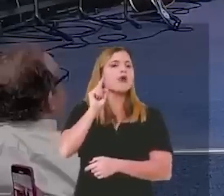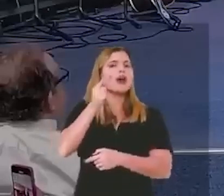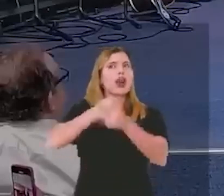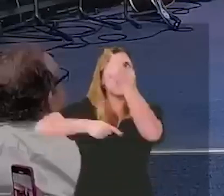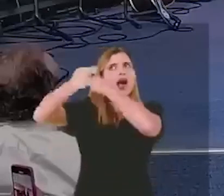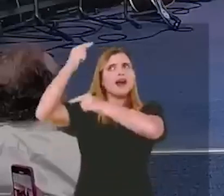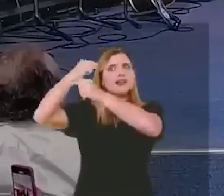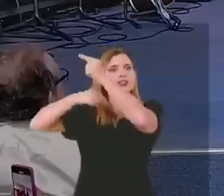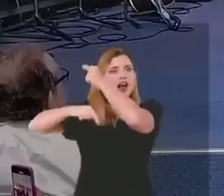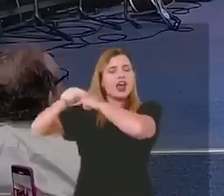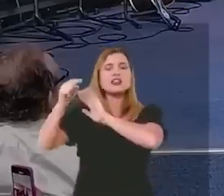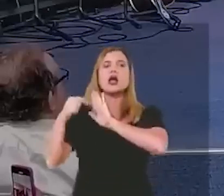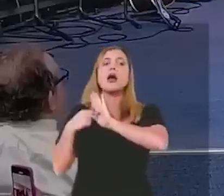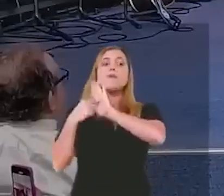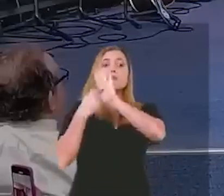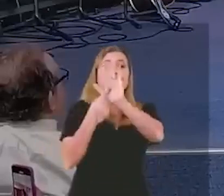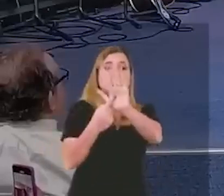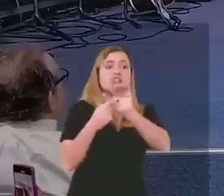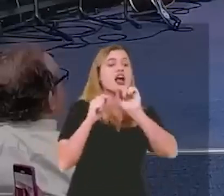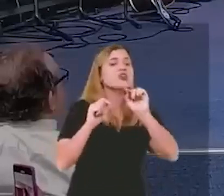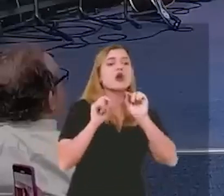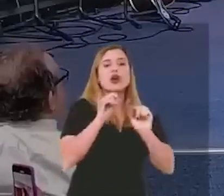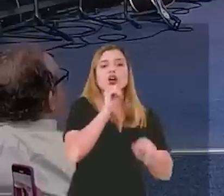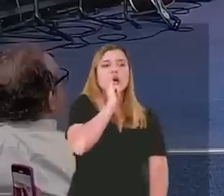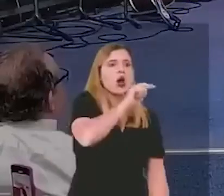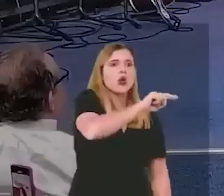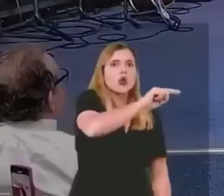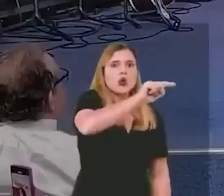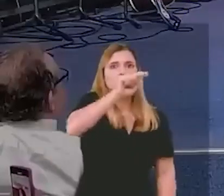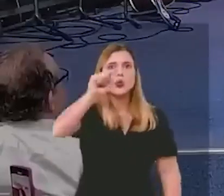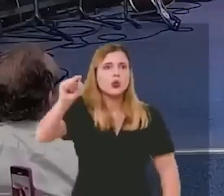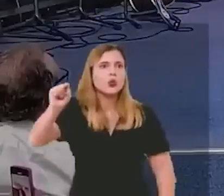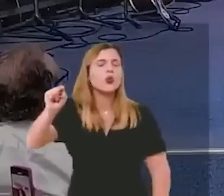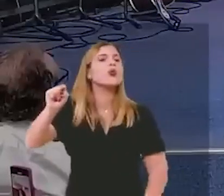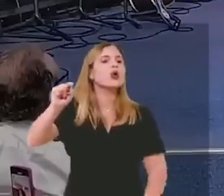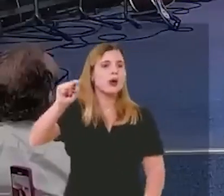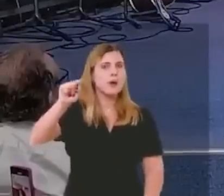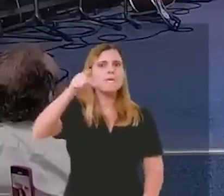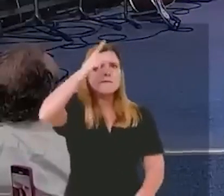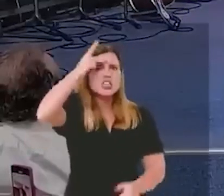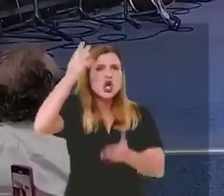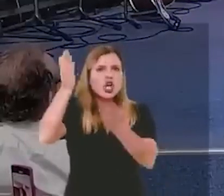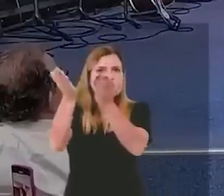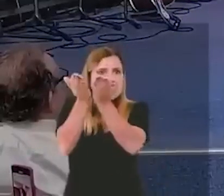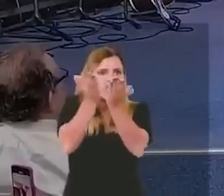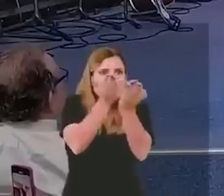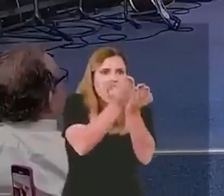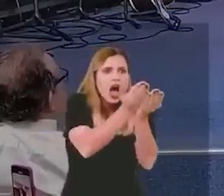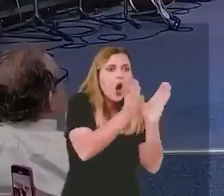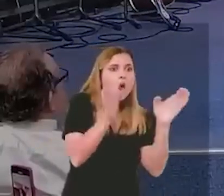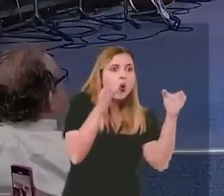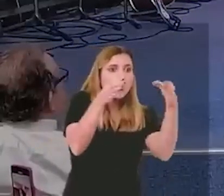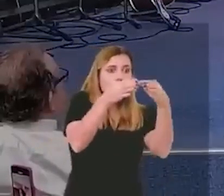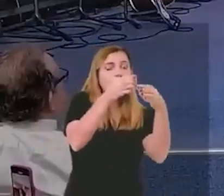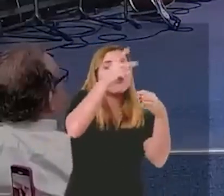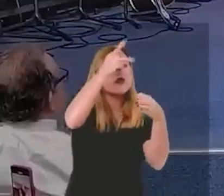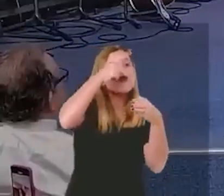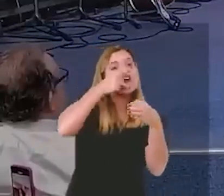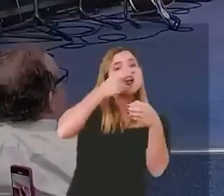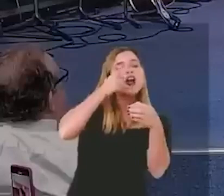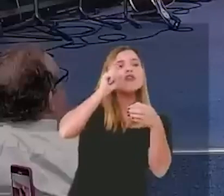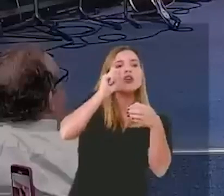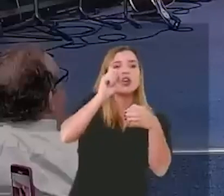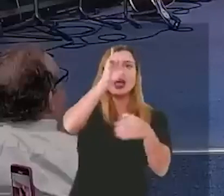teses heréticas de Ário e finca a estaca da ortodoxia cristã, dizendo que Jesus Cristo é Deus, Deus de